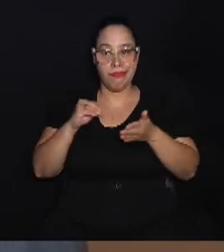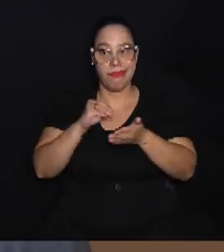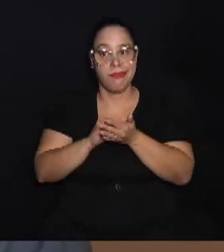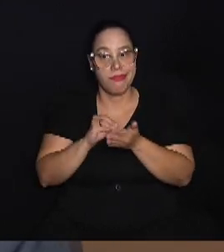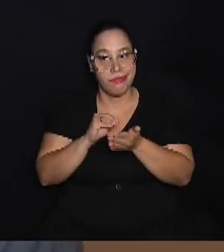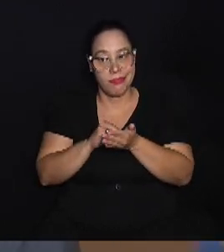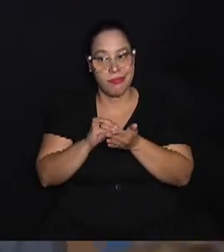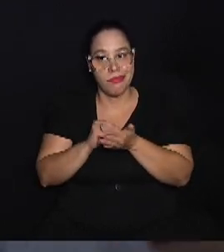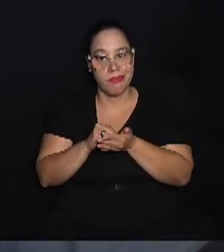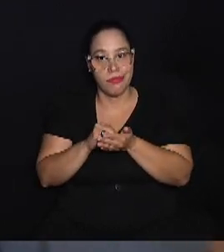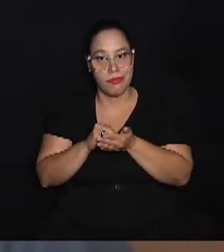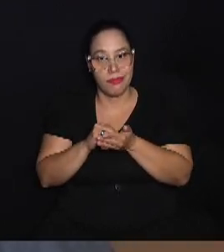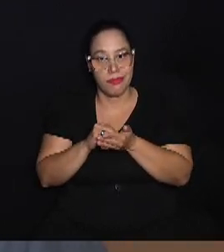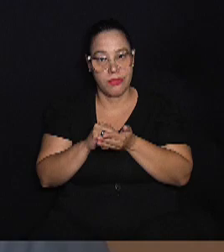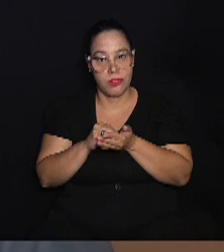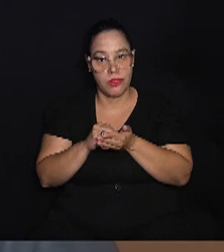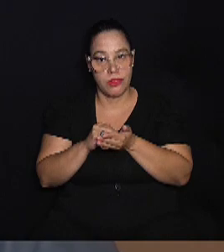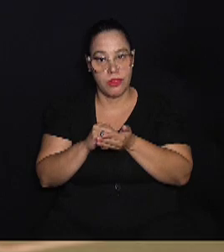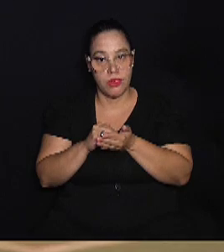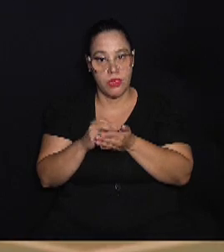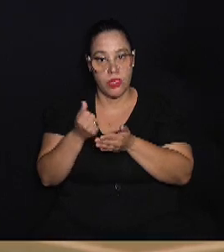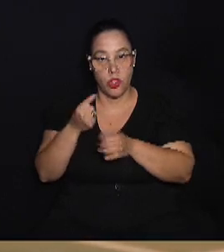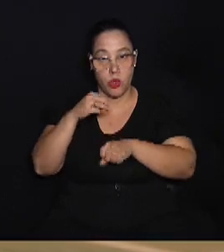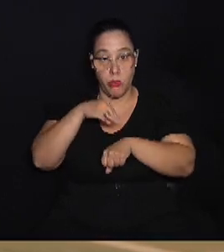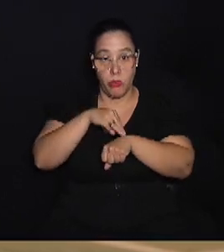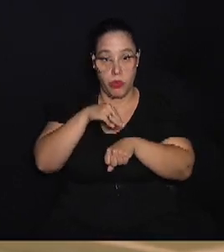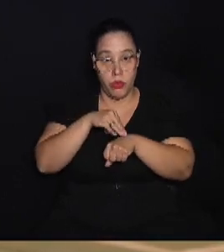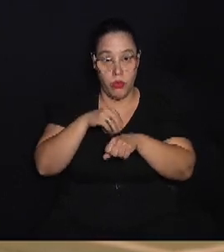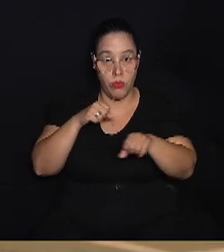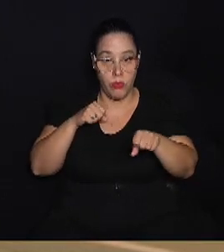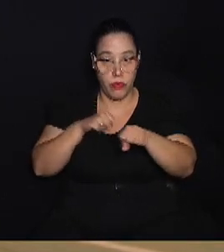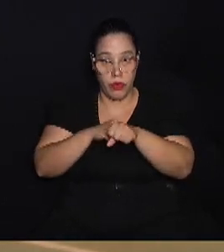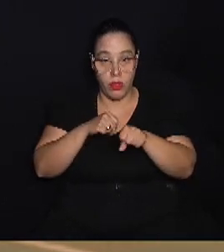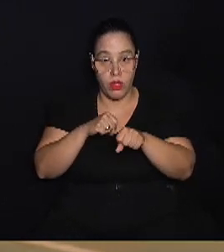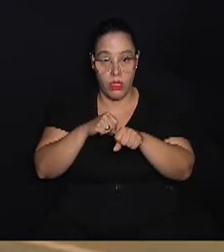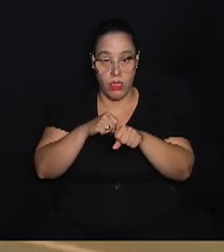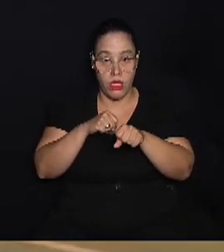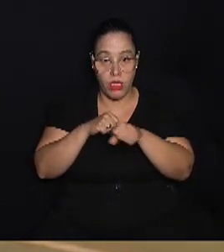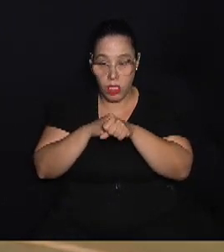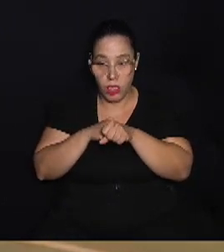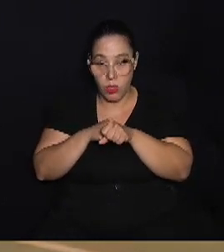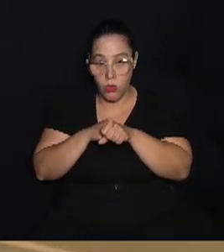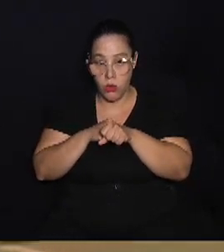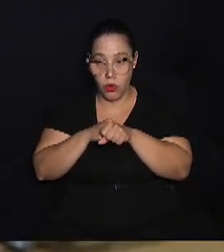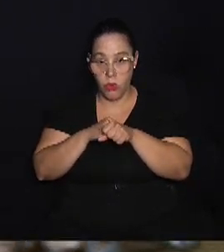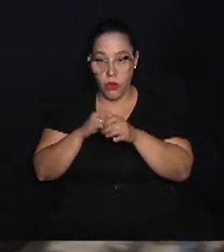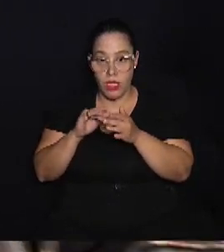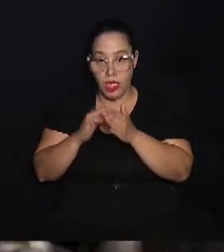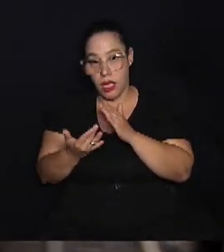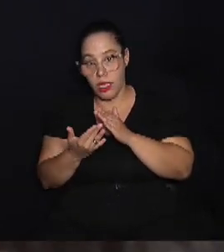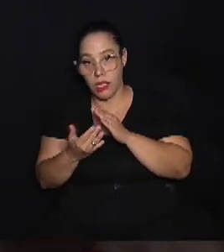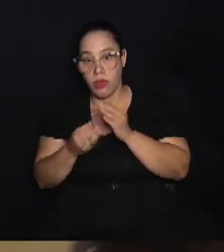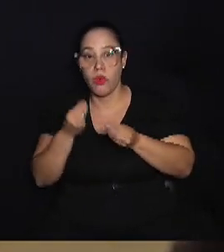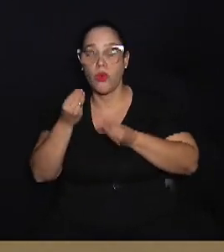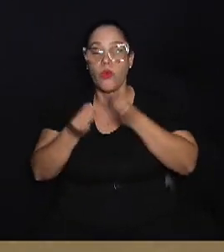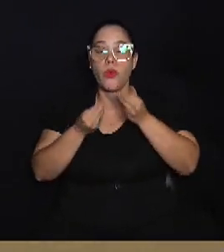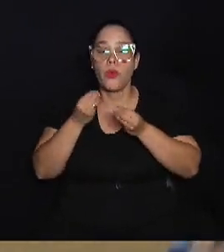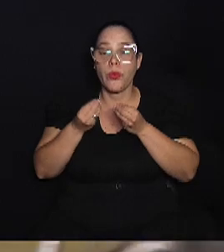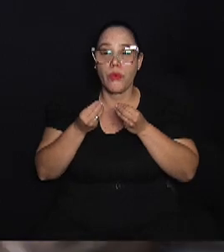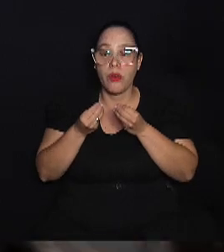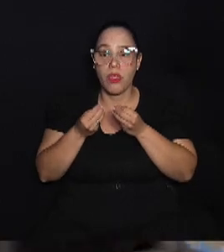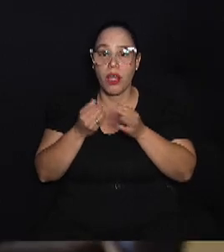todas as faltas vão excluir o atleta por 1 minuto do jogo. Pancadas, né, esse contato, o pessoal cai bastante, né? O que acontece? A